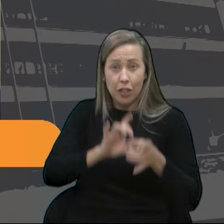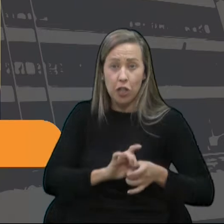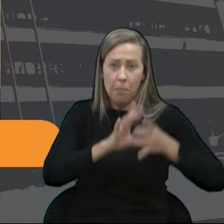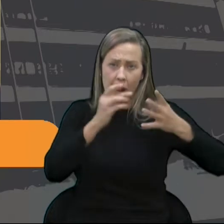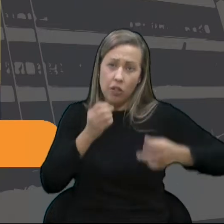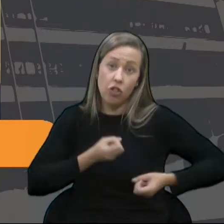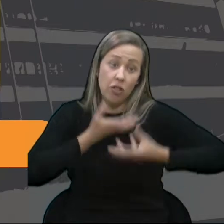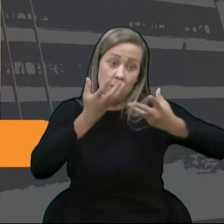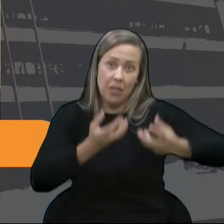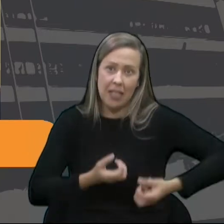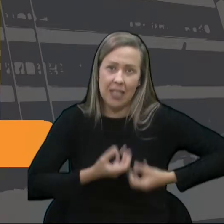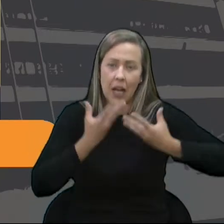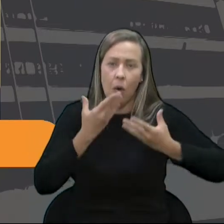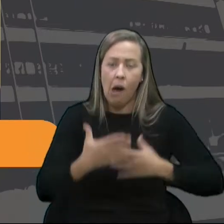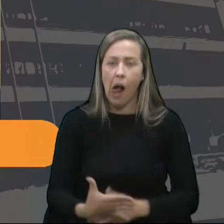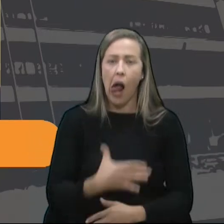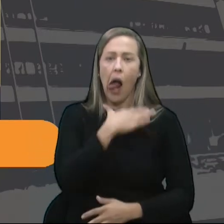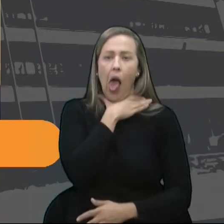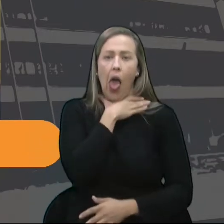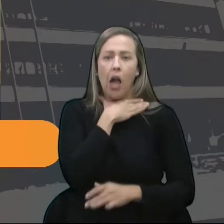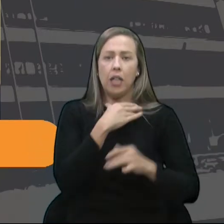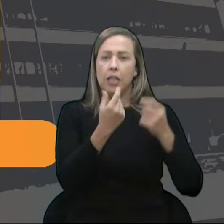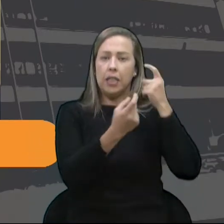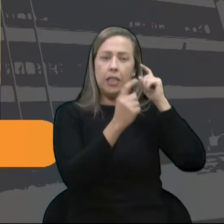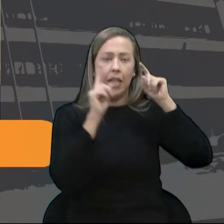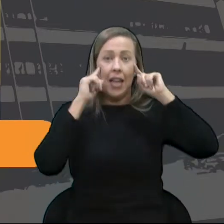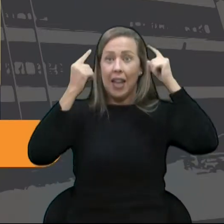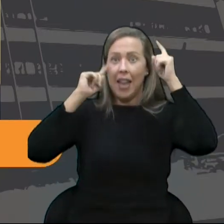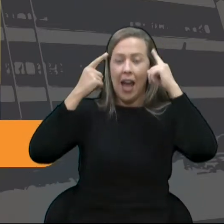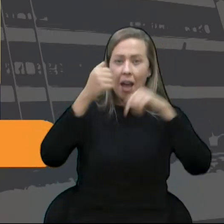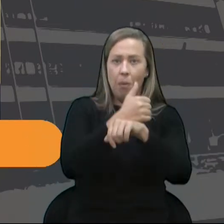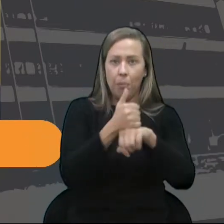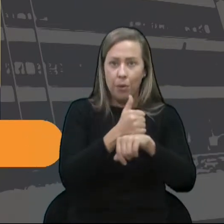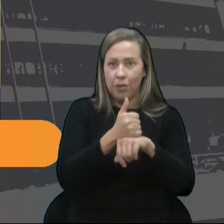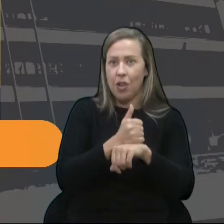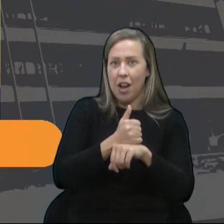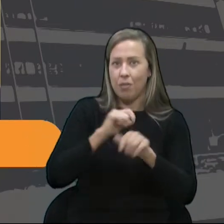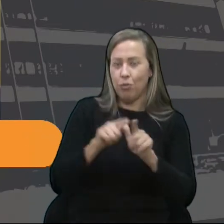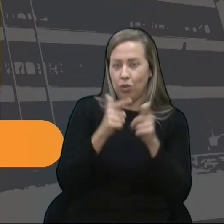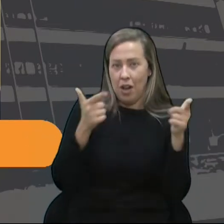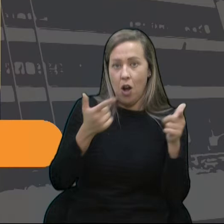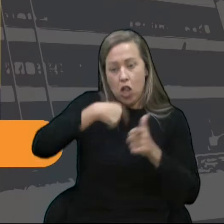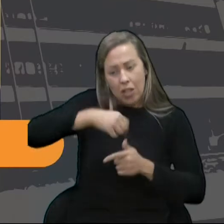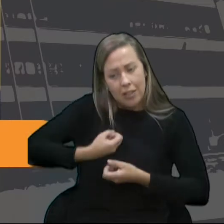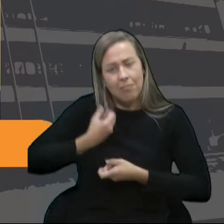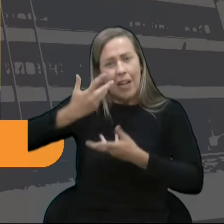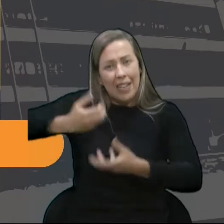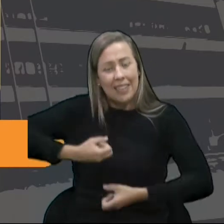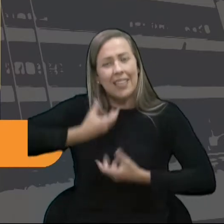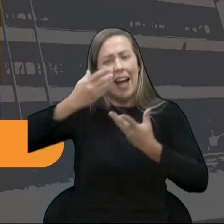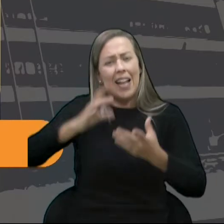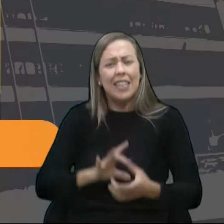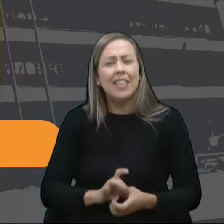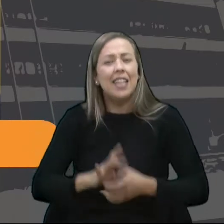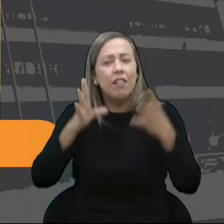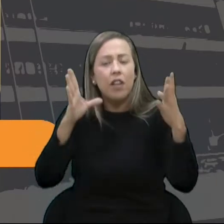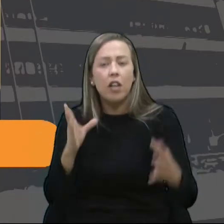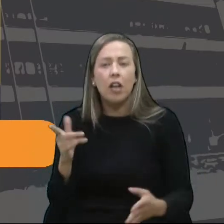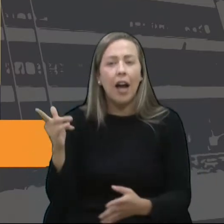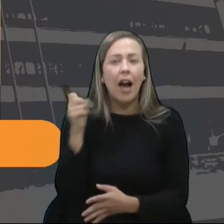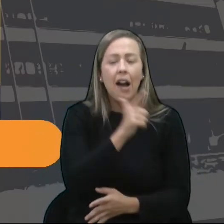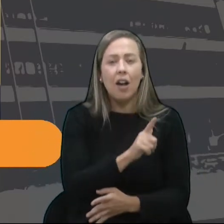expressão, entre o sufocamento das ideias e uma possibilidade de nós nos expressarmos livremente, de nós